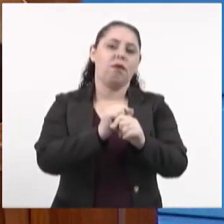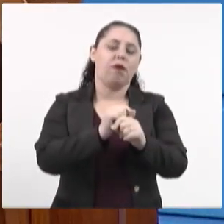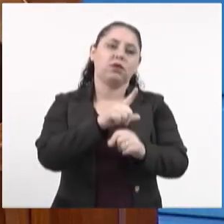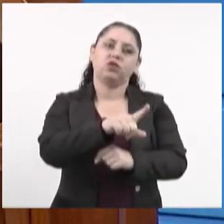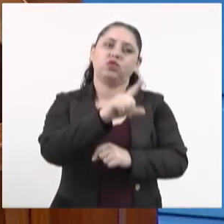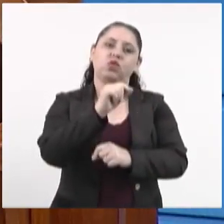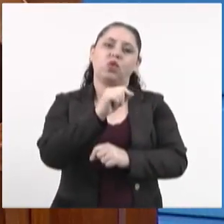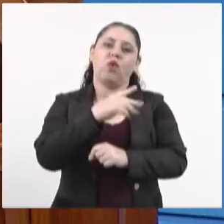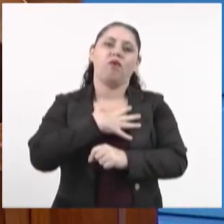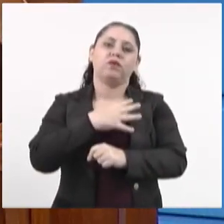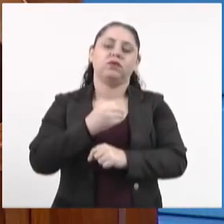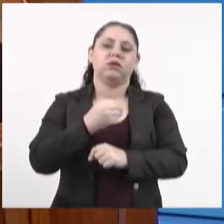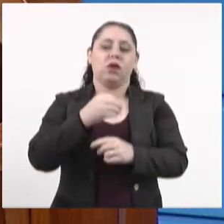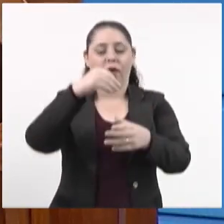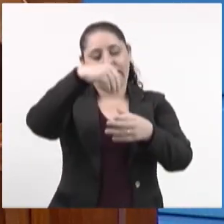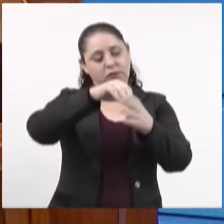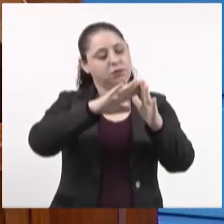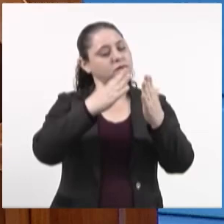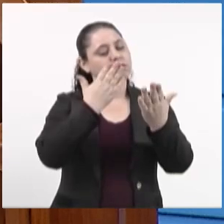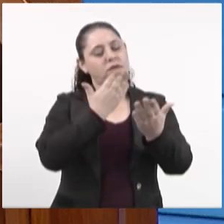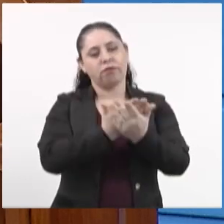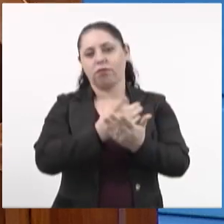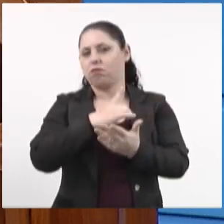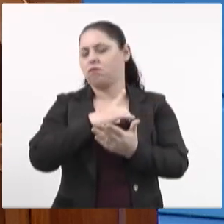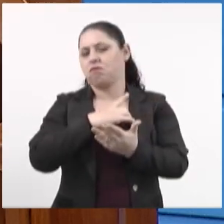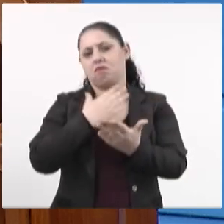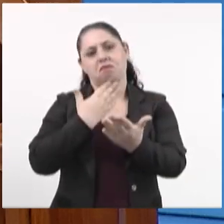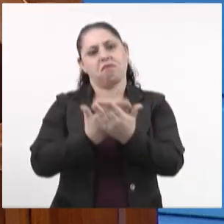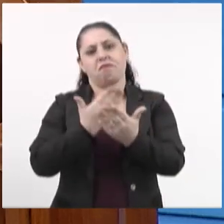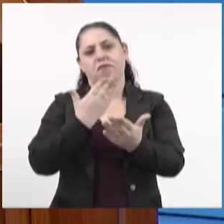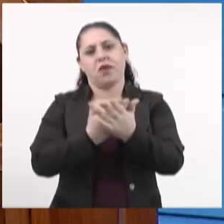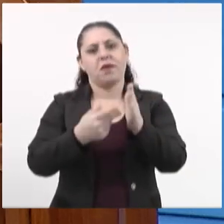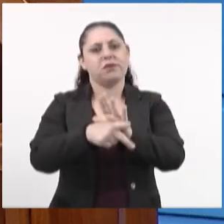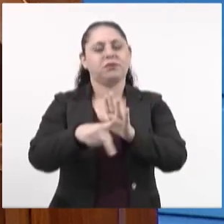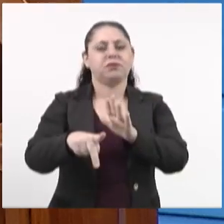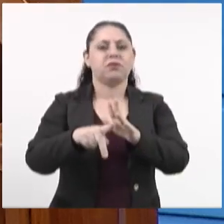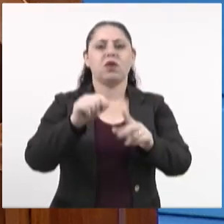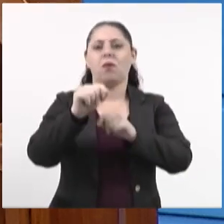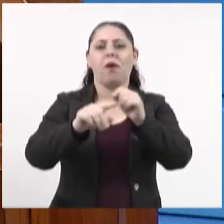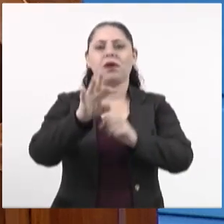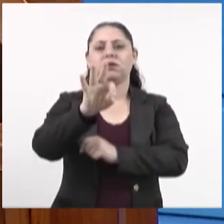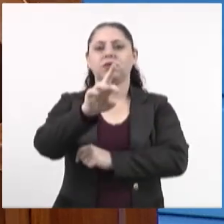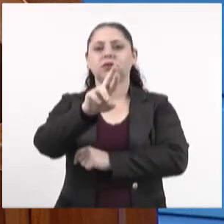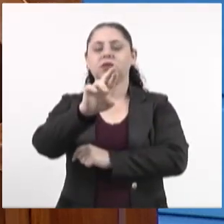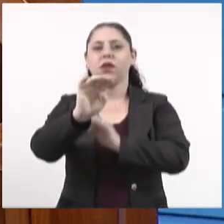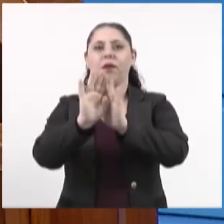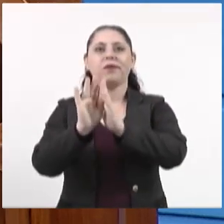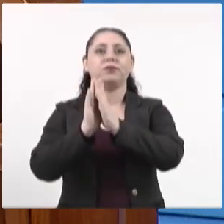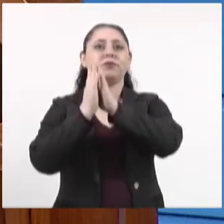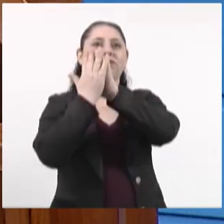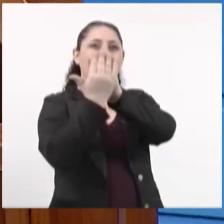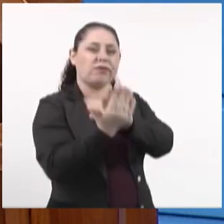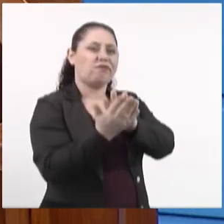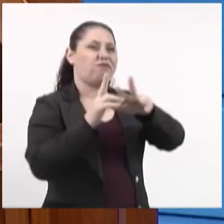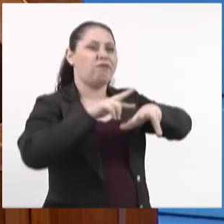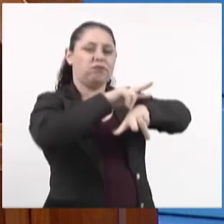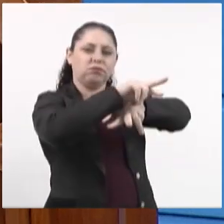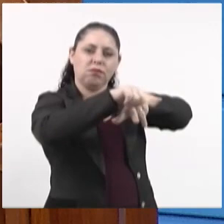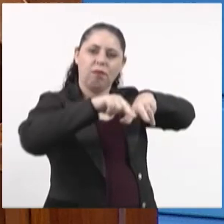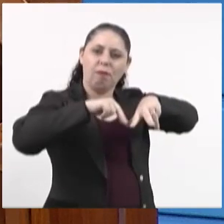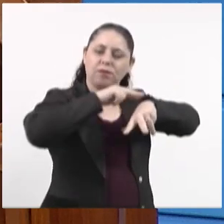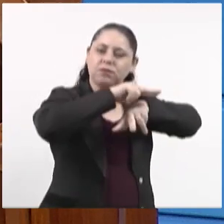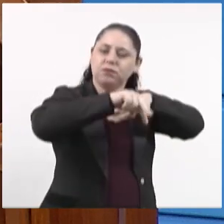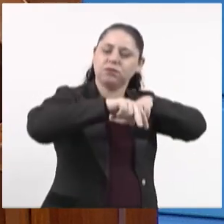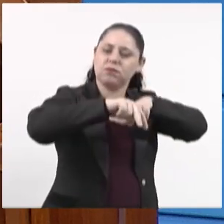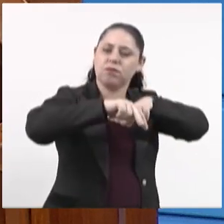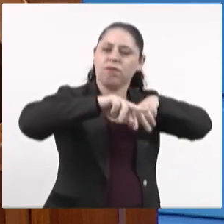não permitir que o seu filho no ambiente escolar tenha aulas sobre o que é trans, sobre o que é gênero,